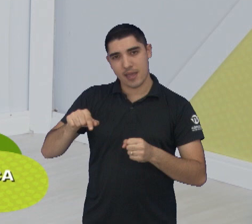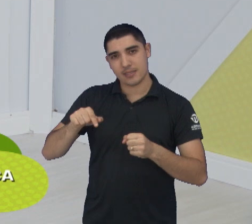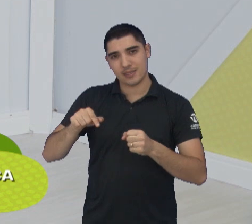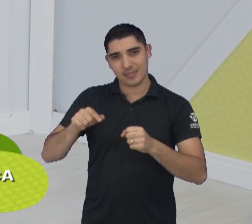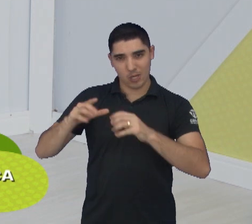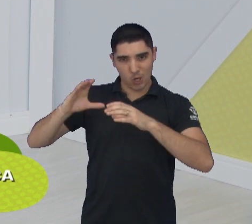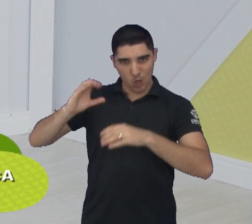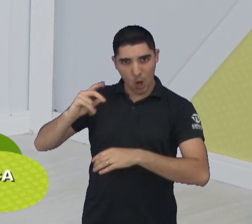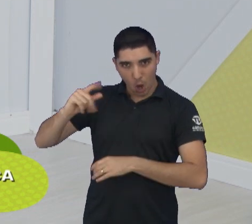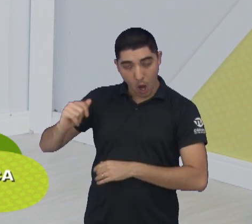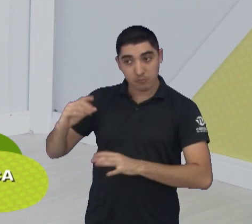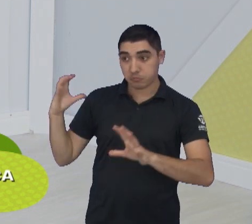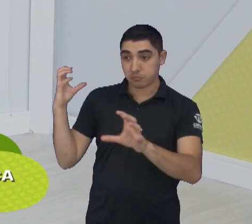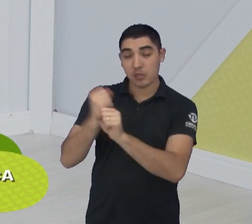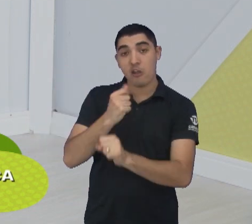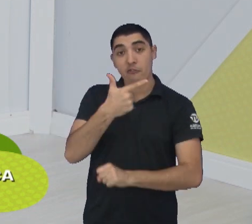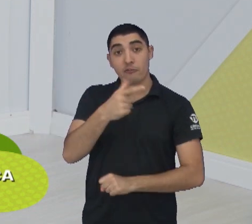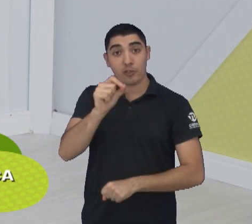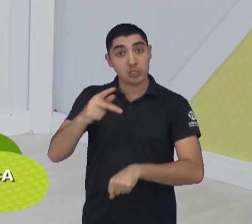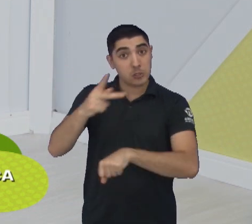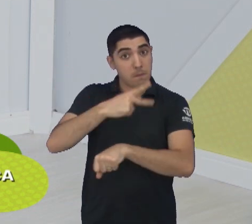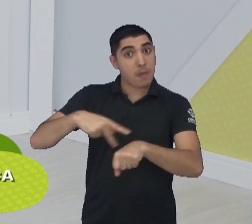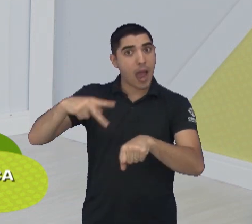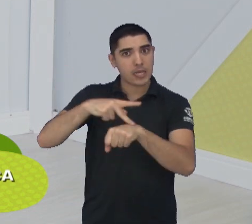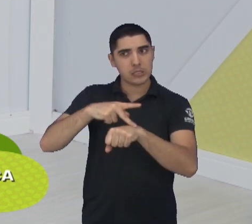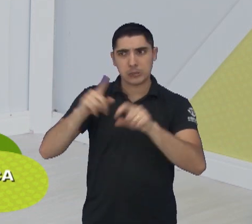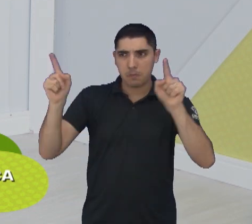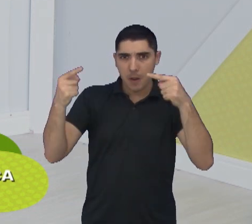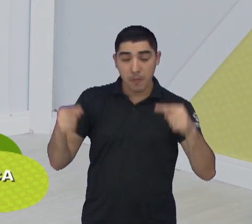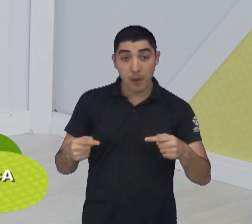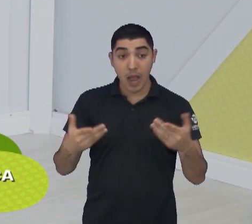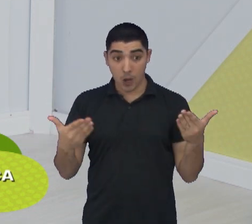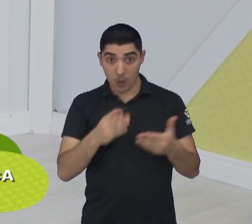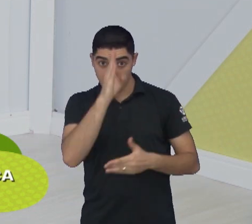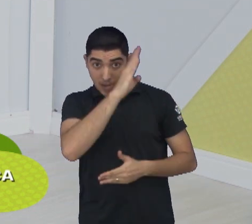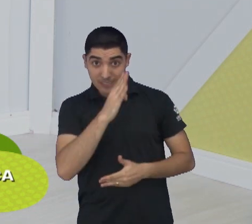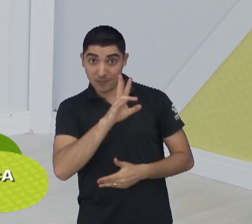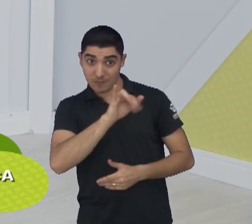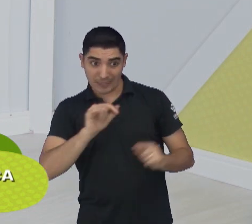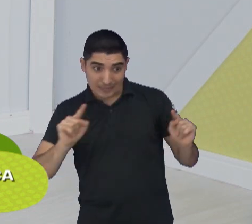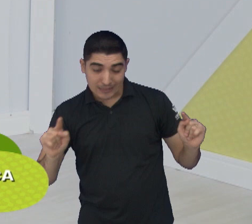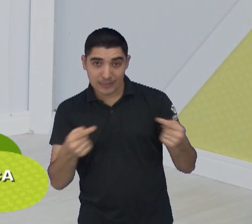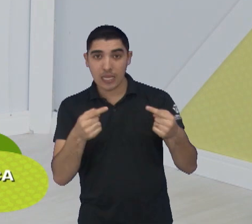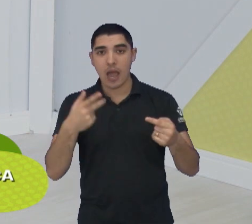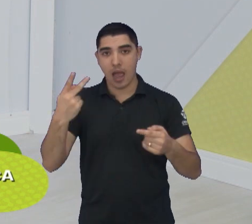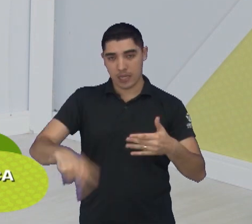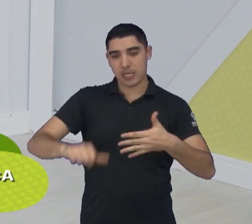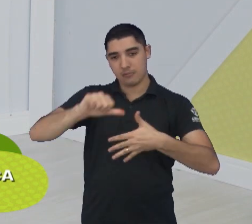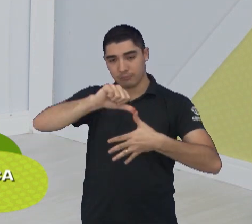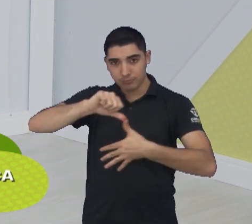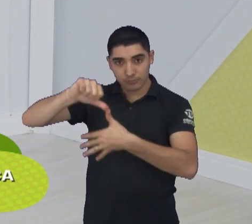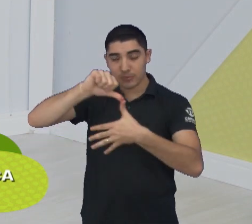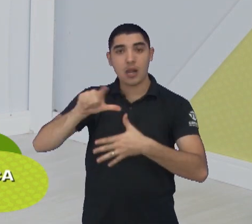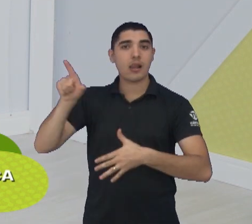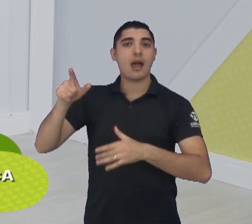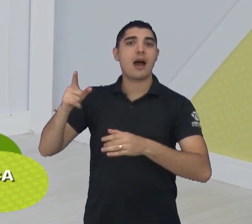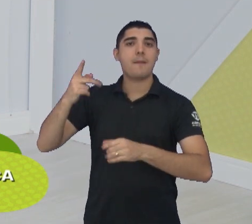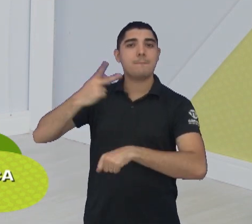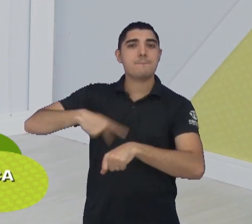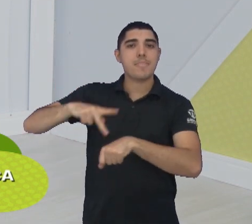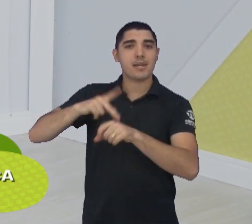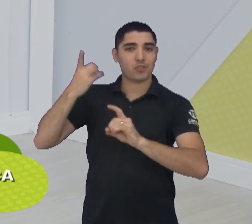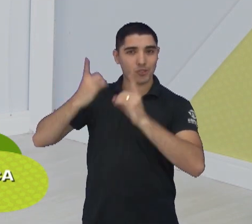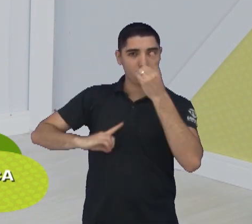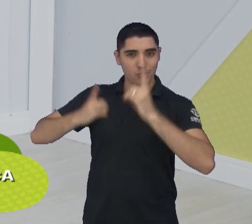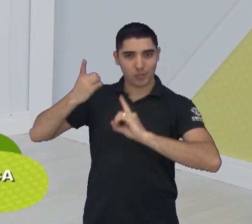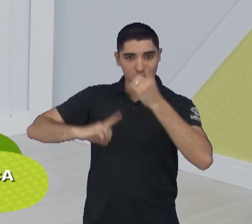bocha contou com 20 países participantes. E o próximo compromisso da seleção brasileira serão os Jogos Pan-Americanos de Santiago, no Chile. Lembrando que o